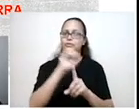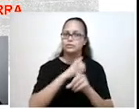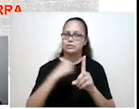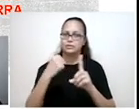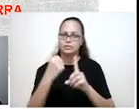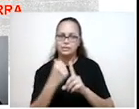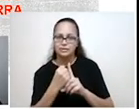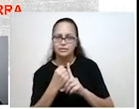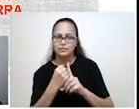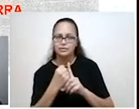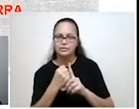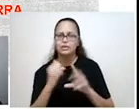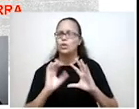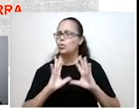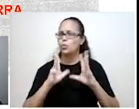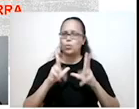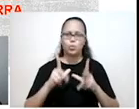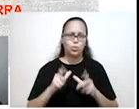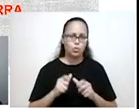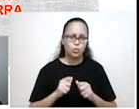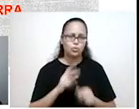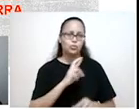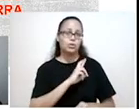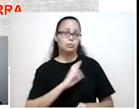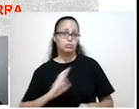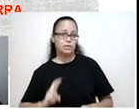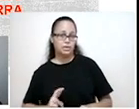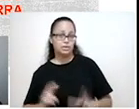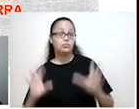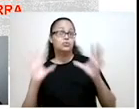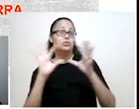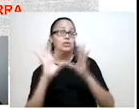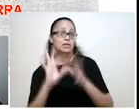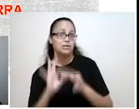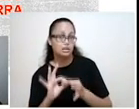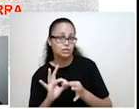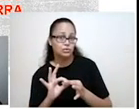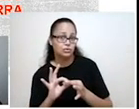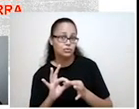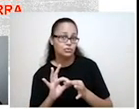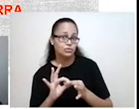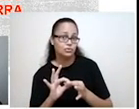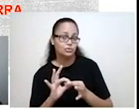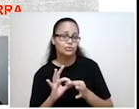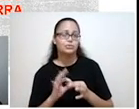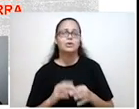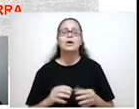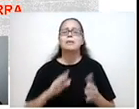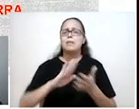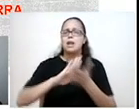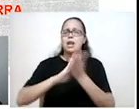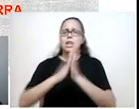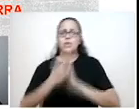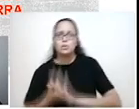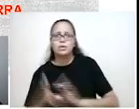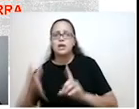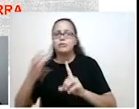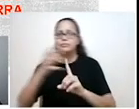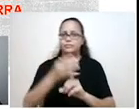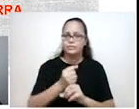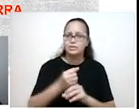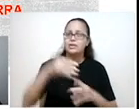espanhóis, todos eles republicanos, uniram-se em uma frente popular para derrotar o fascismo nas